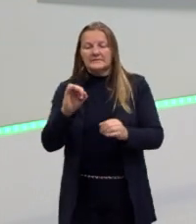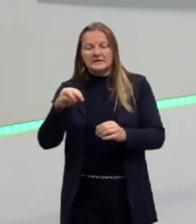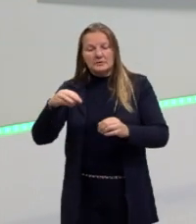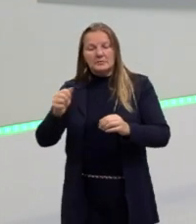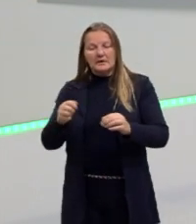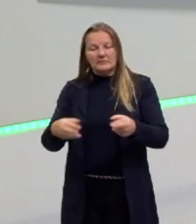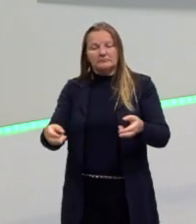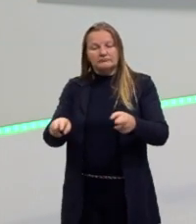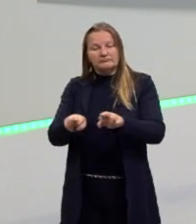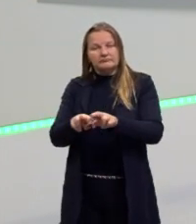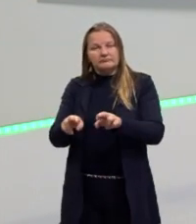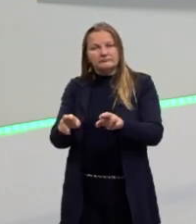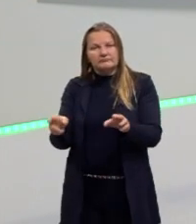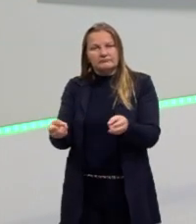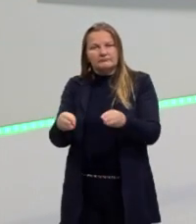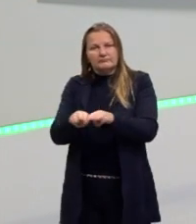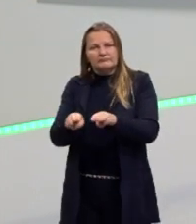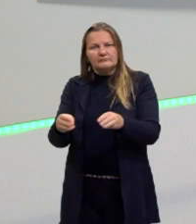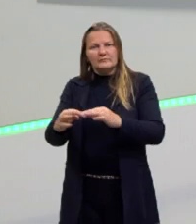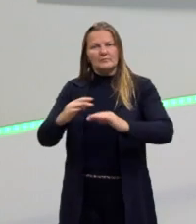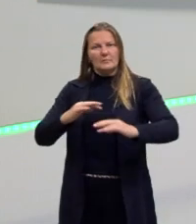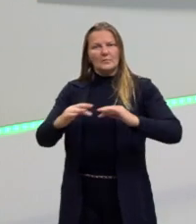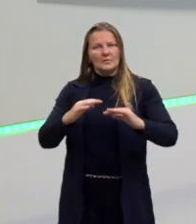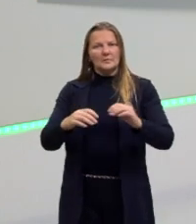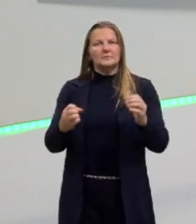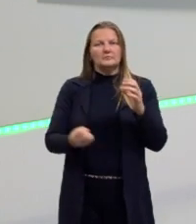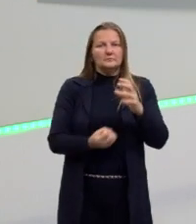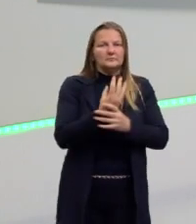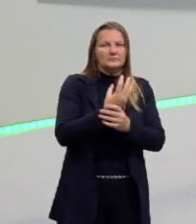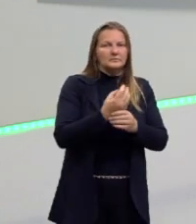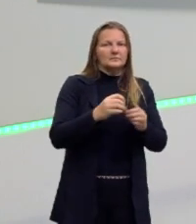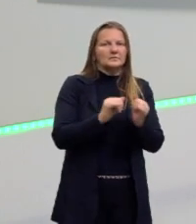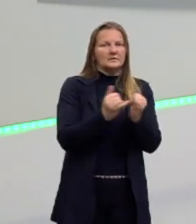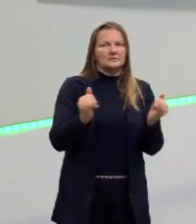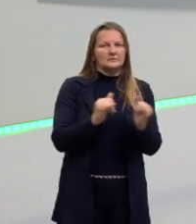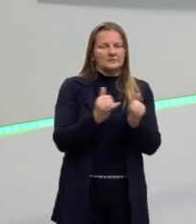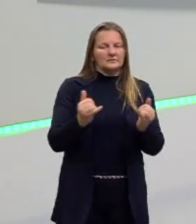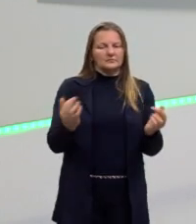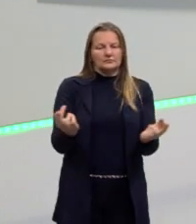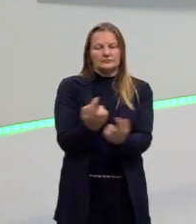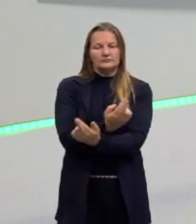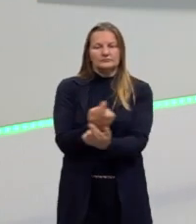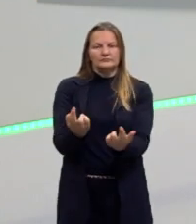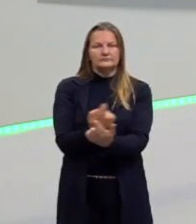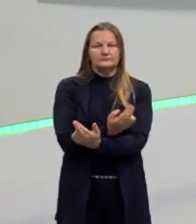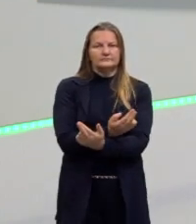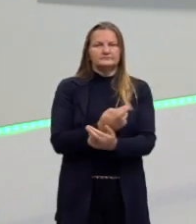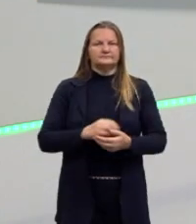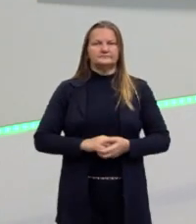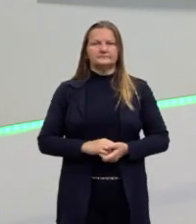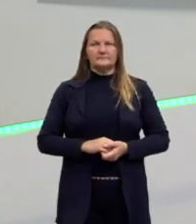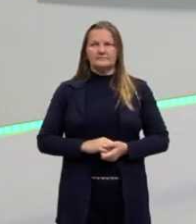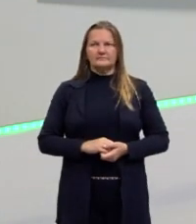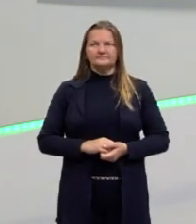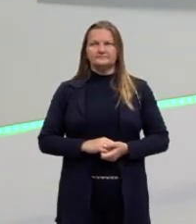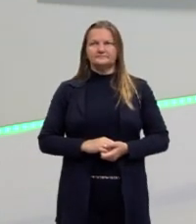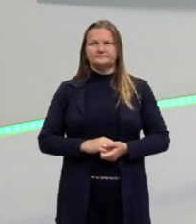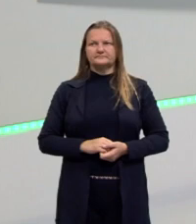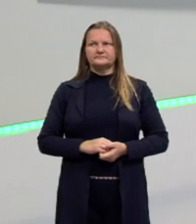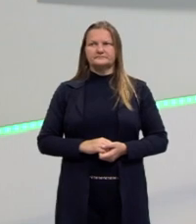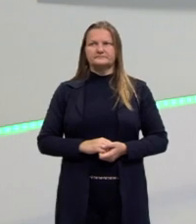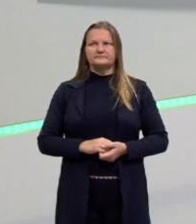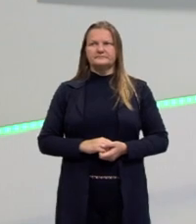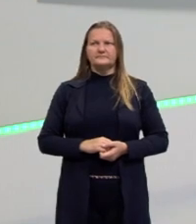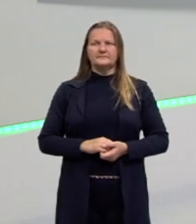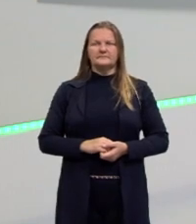né, também, sempre os dois em movimentos, a gente pode gerar um campo elétrico. Então, é justamente isso, né?